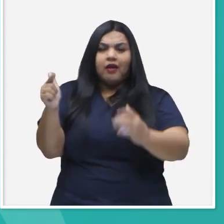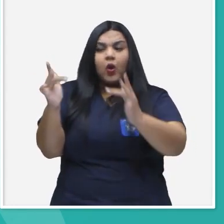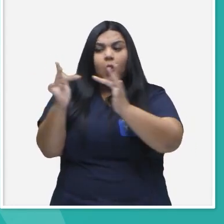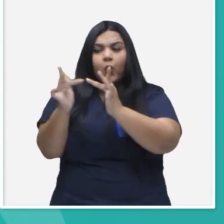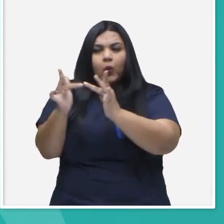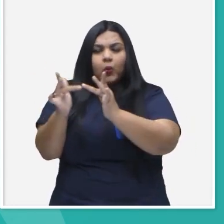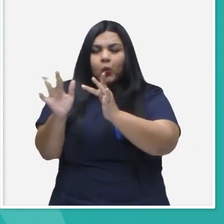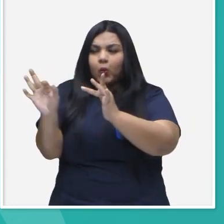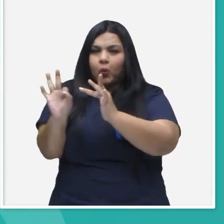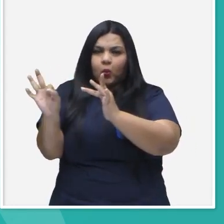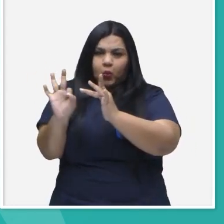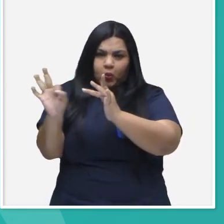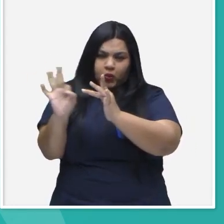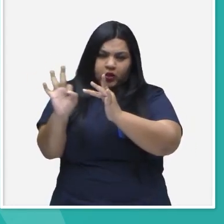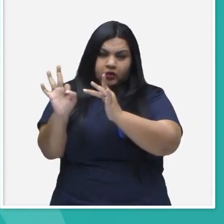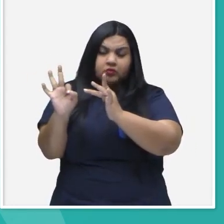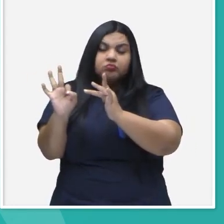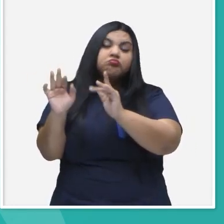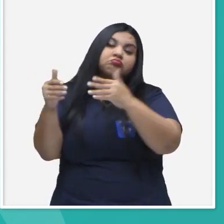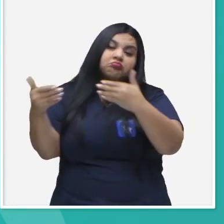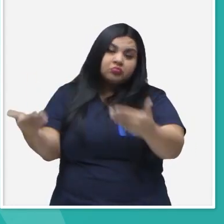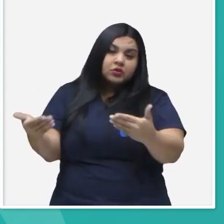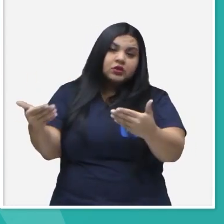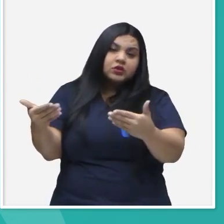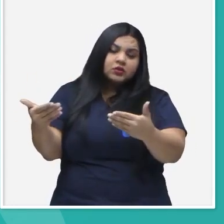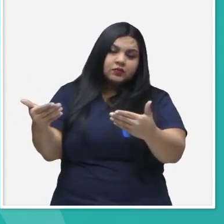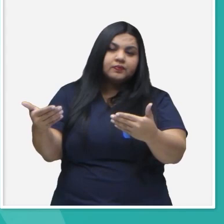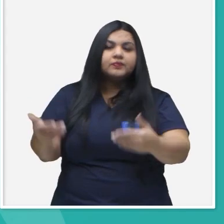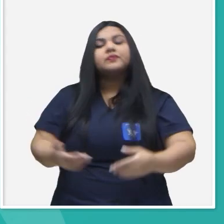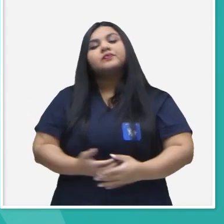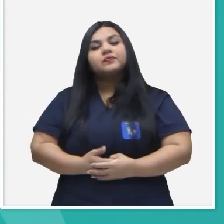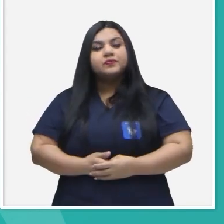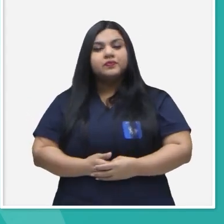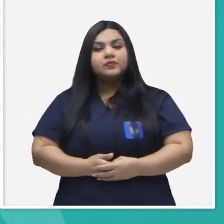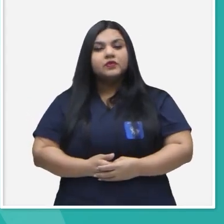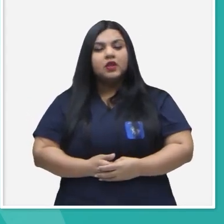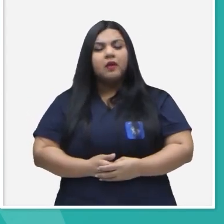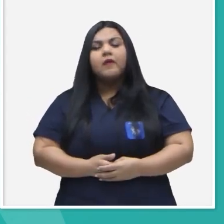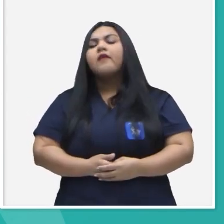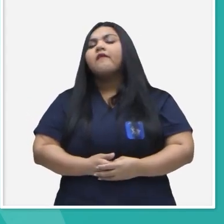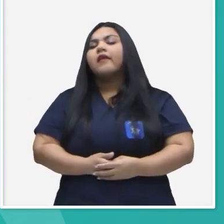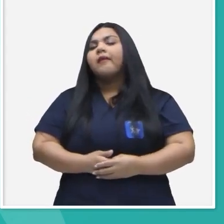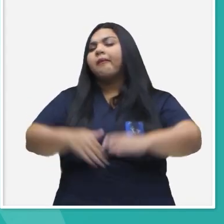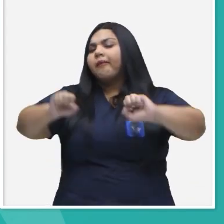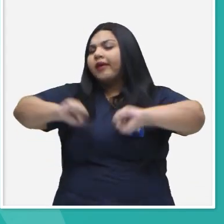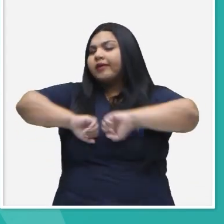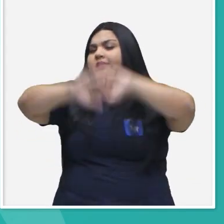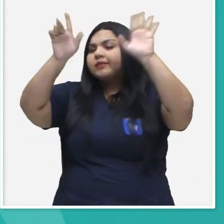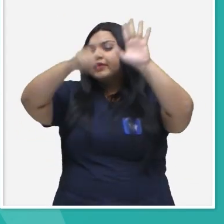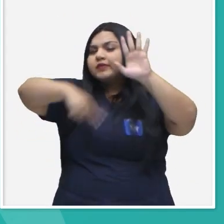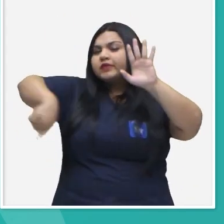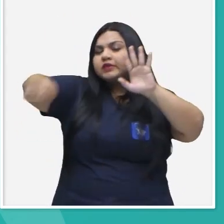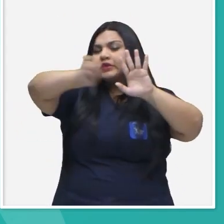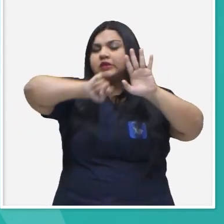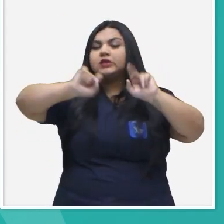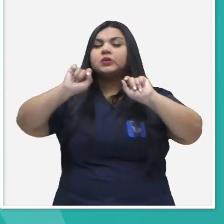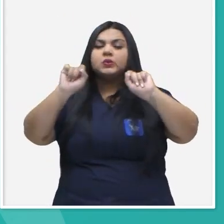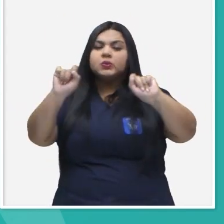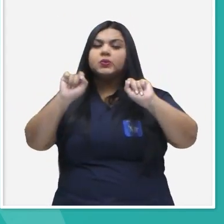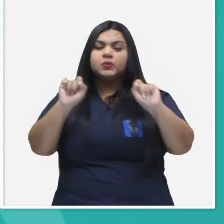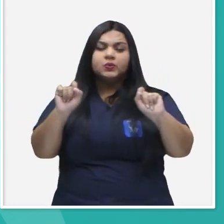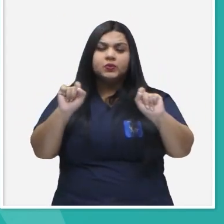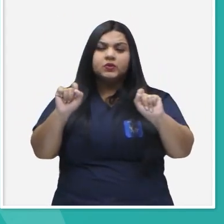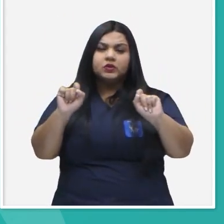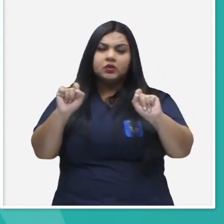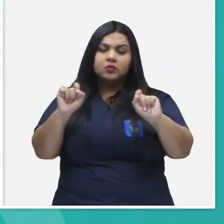entre os adversários, ou seja, sem interação. E para ficar mais claro ainda para vocês a respeito dessa interação